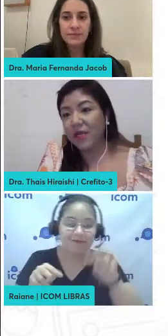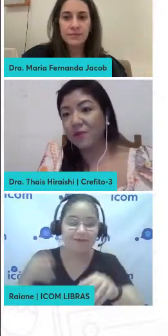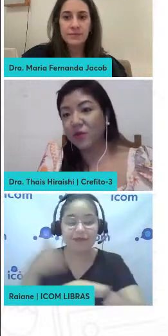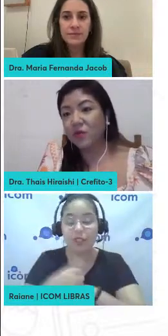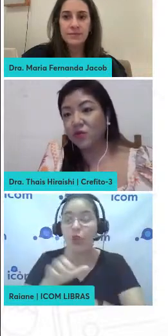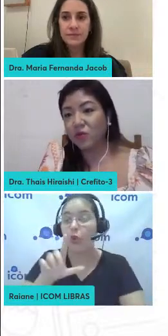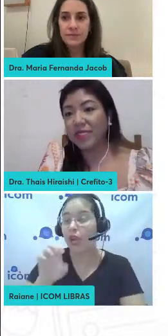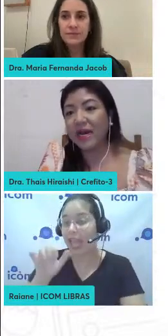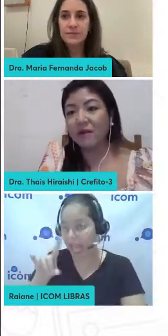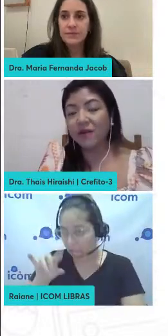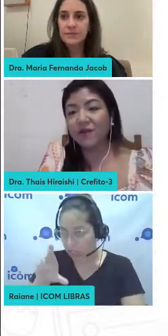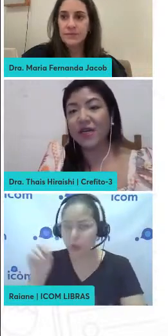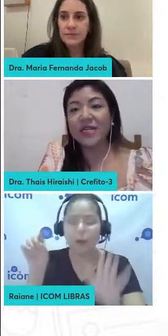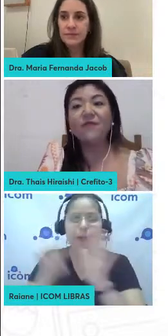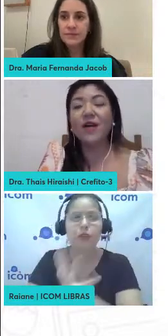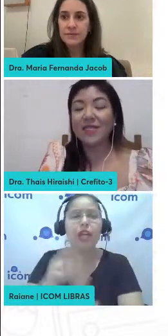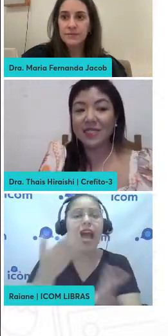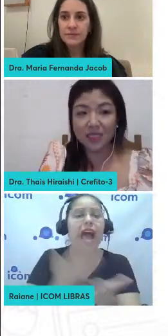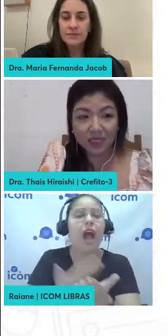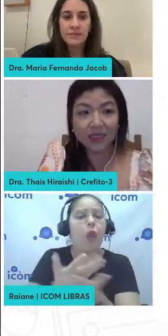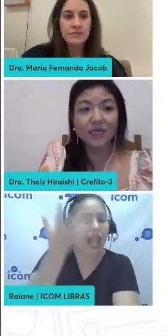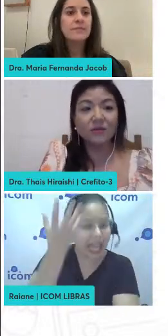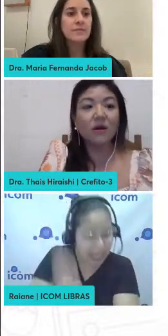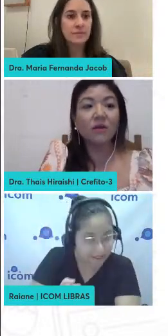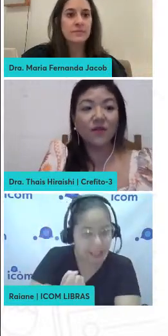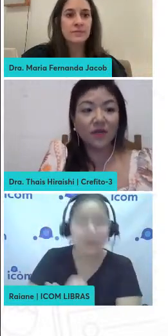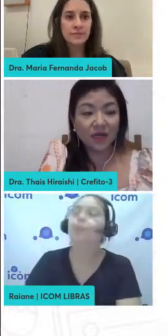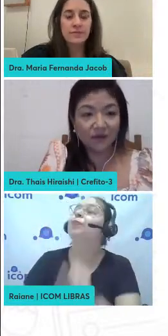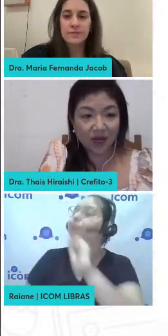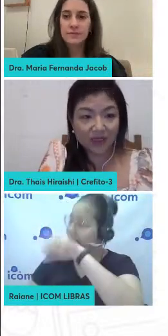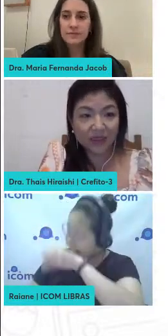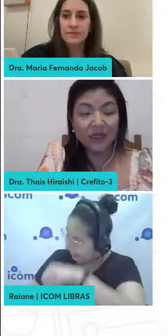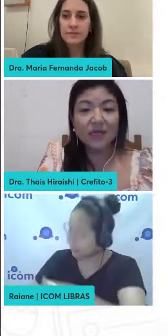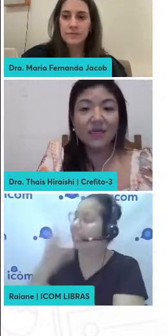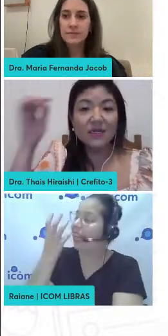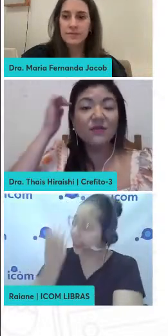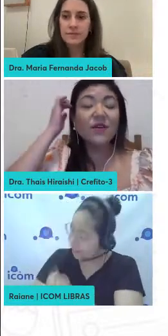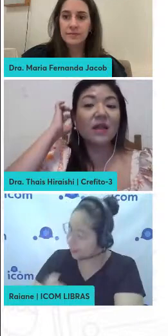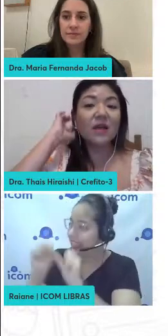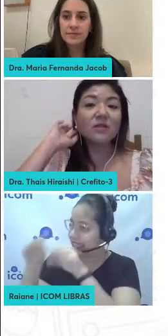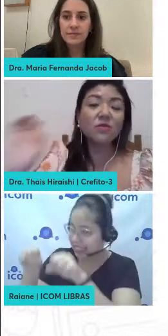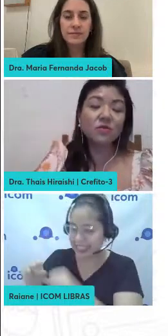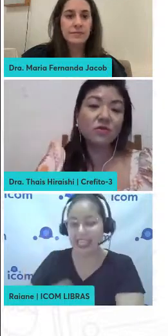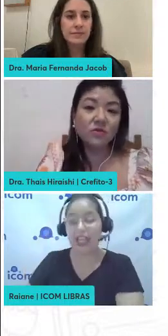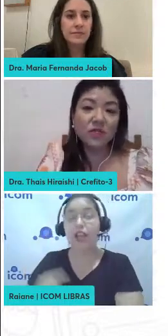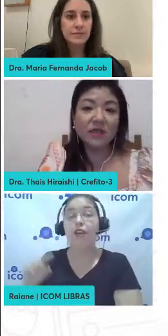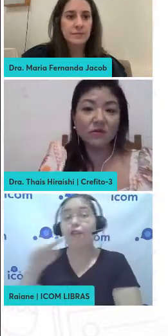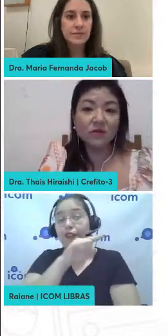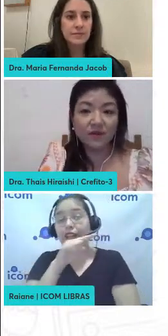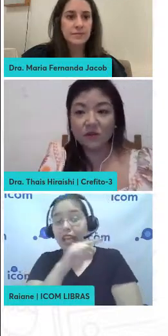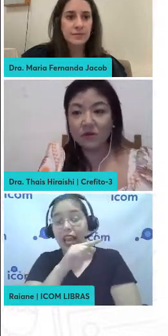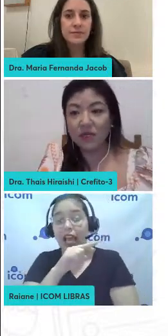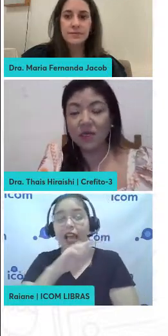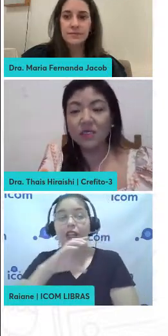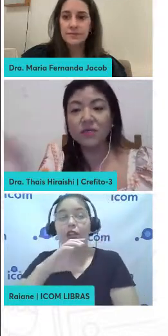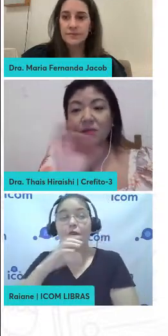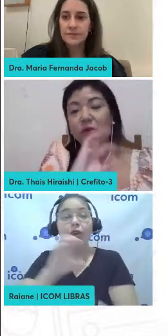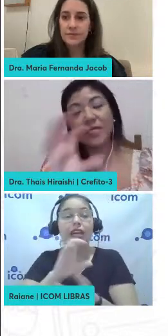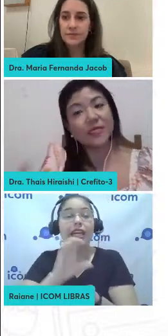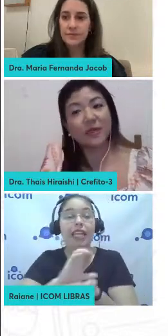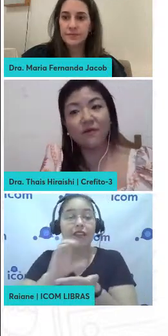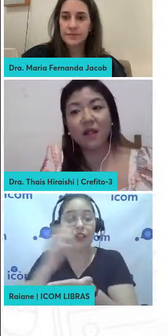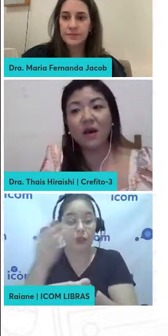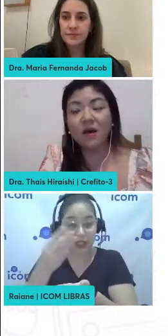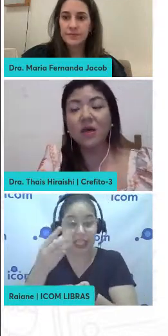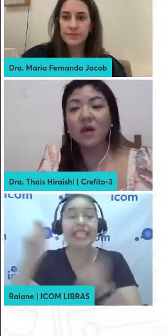Leandro Ferreira perguntou se a aula vai ficar gravada. Sim, Leandro, a aula fica gravada, né? Fica lá no canal do Crefito 3, você